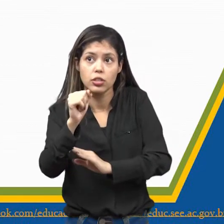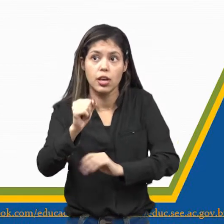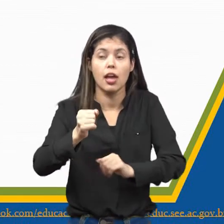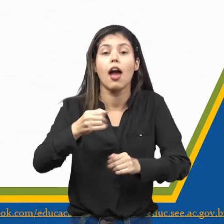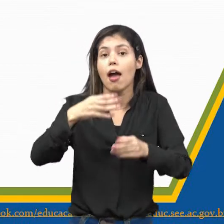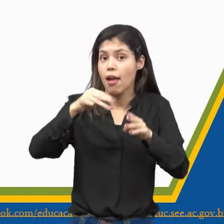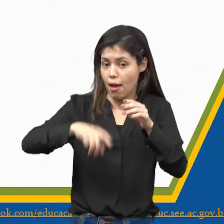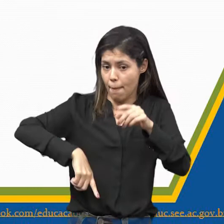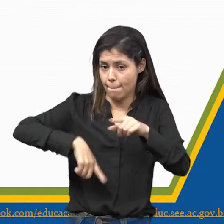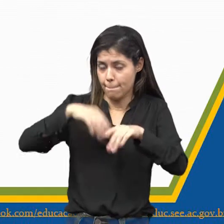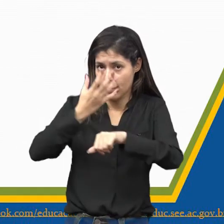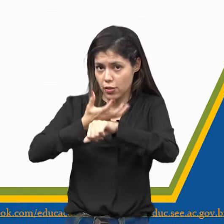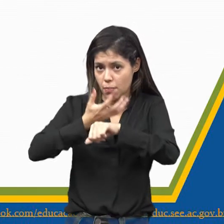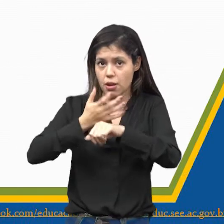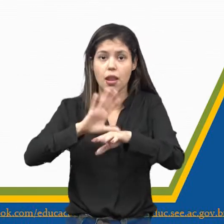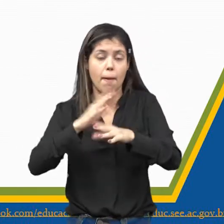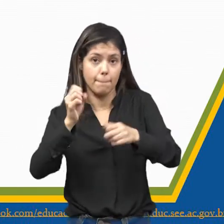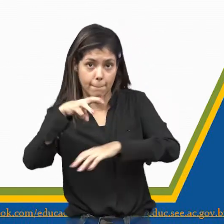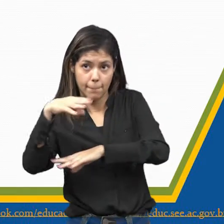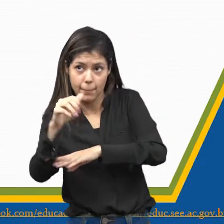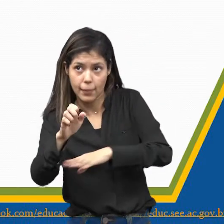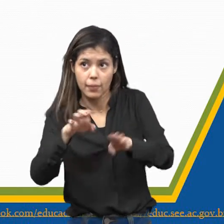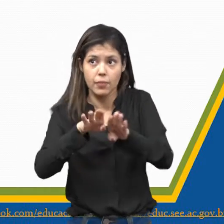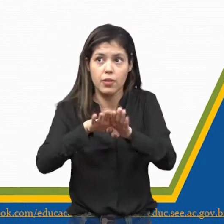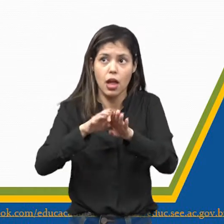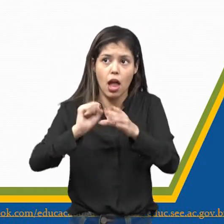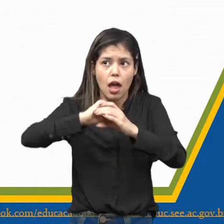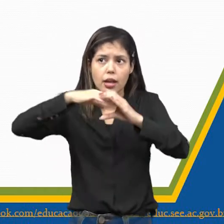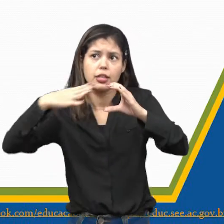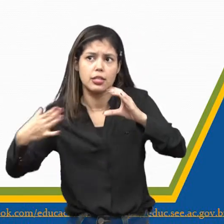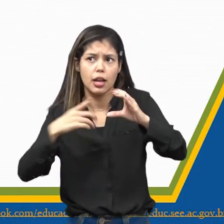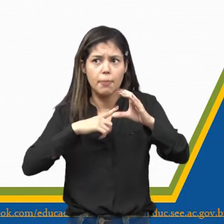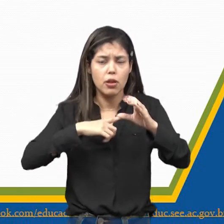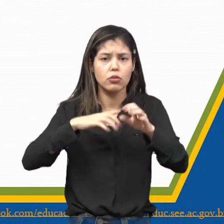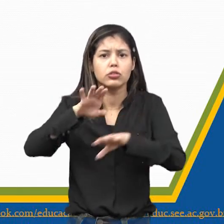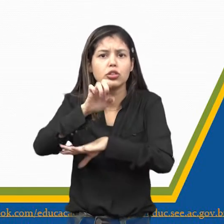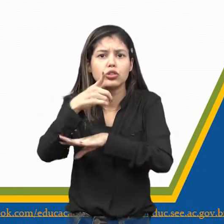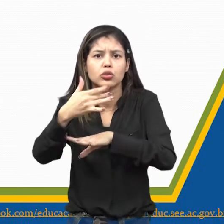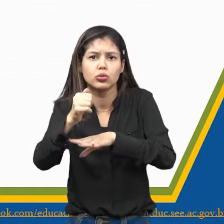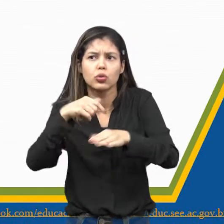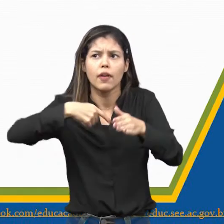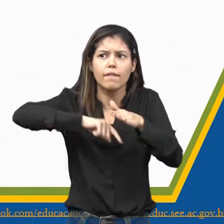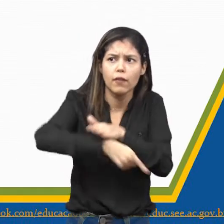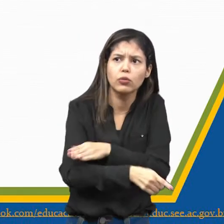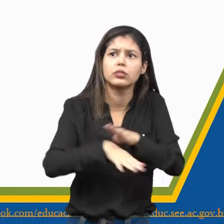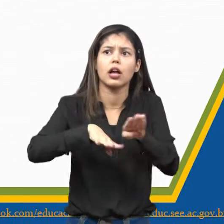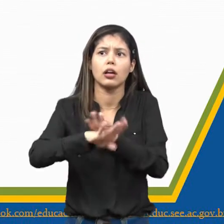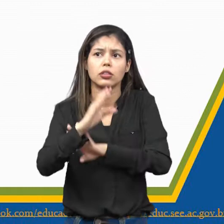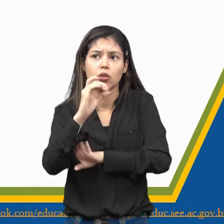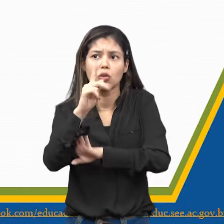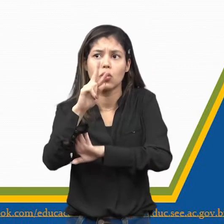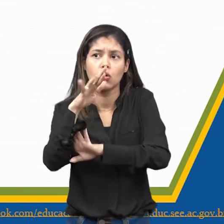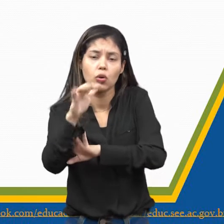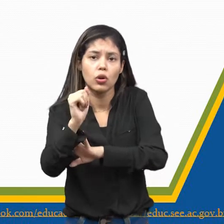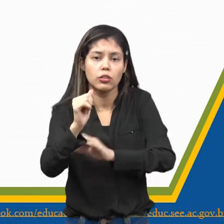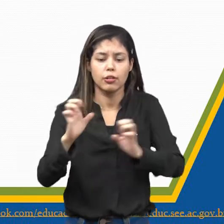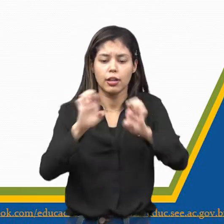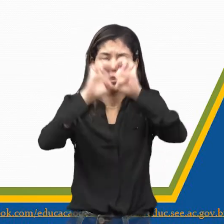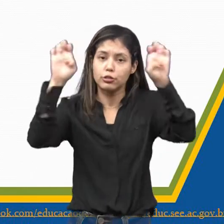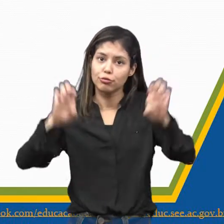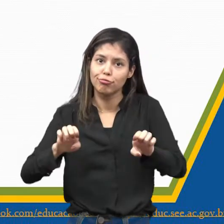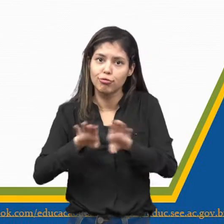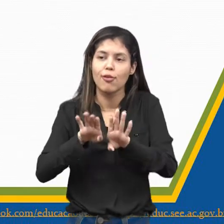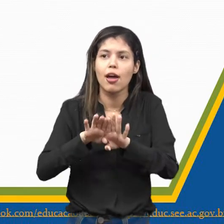matéria-mãe, né? E é caracterizado pelo estudo dos efeitos agudos e crônicos do exercício físico sobre as estruturas e as